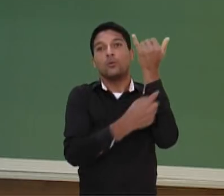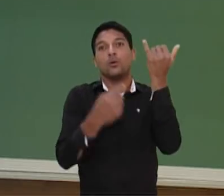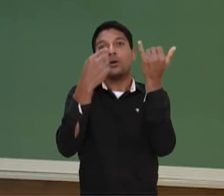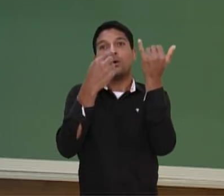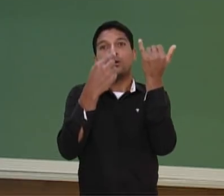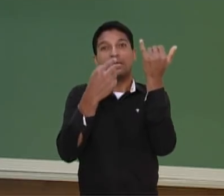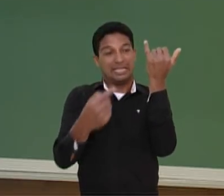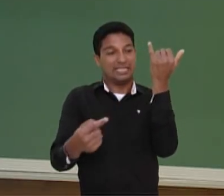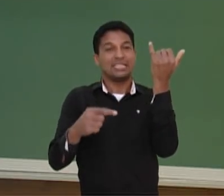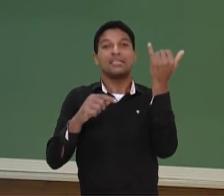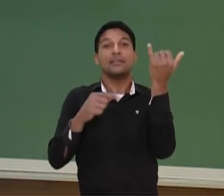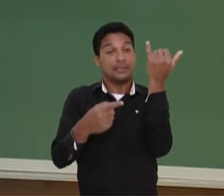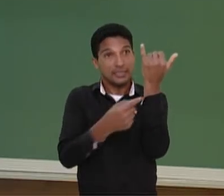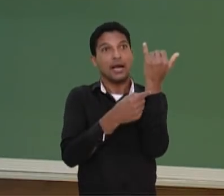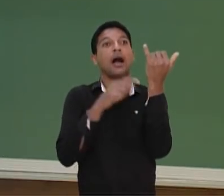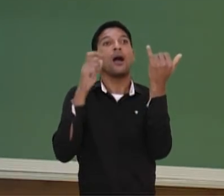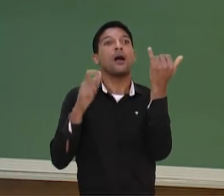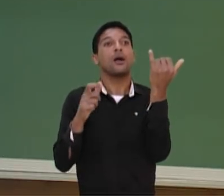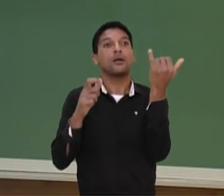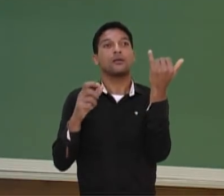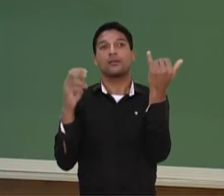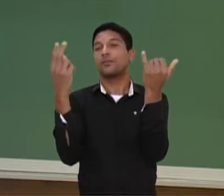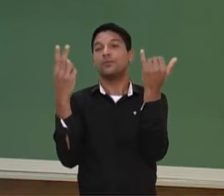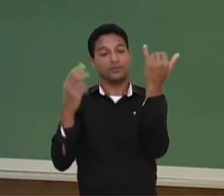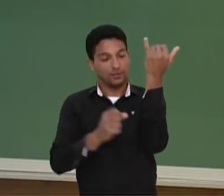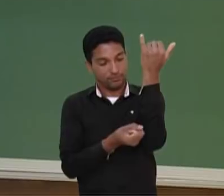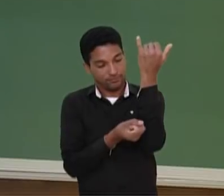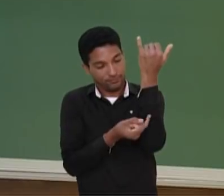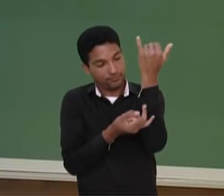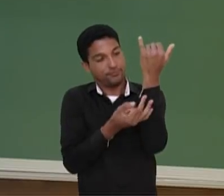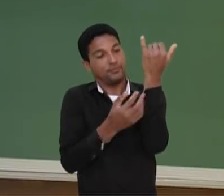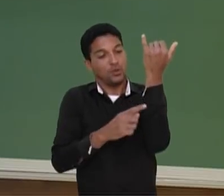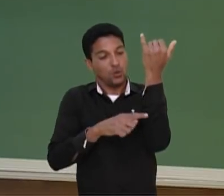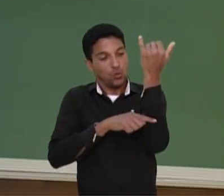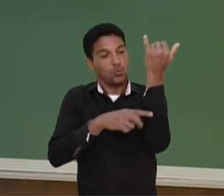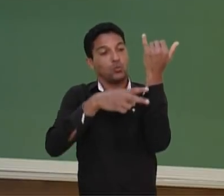y? Olha só, 2.